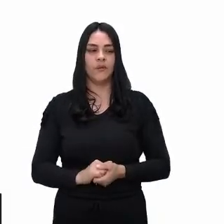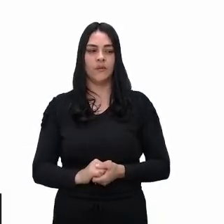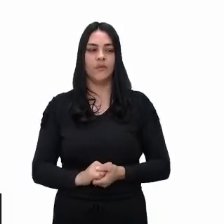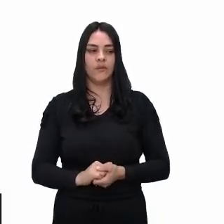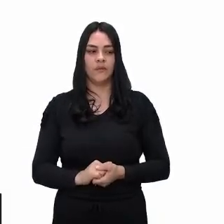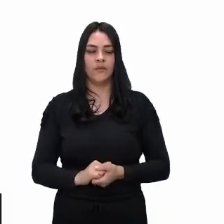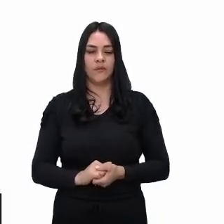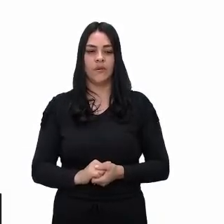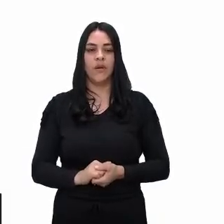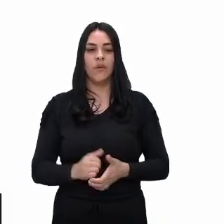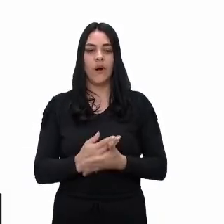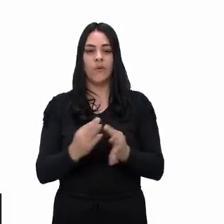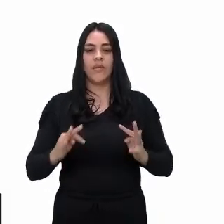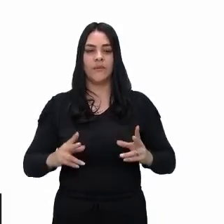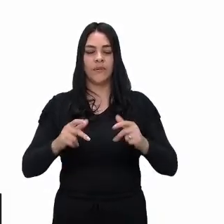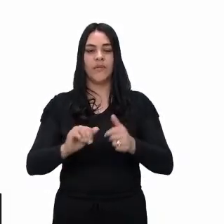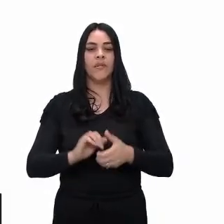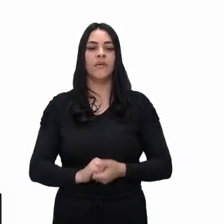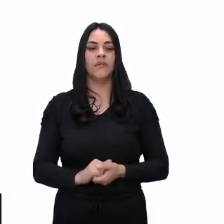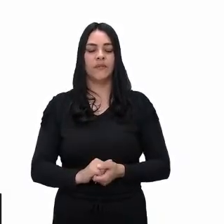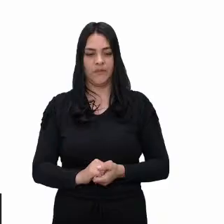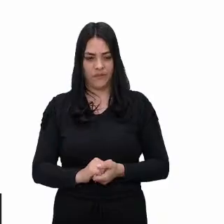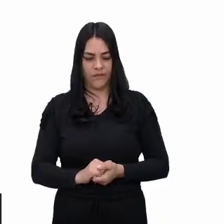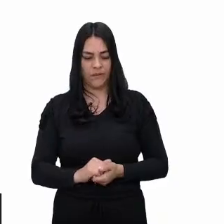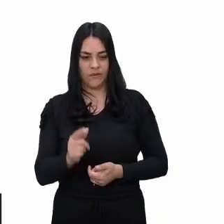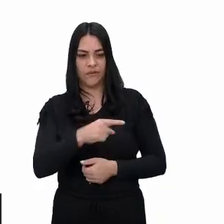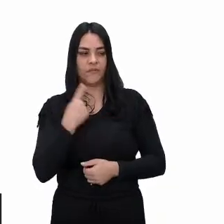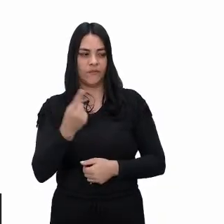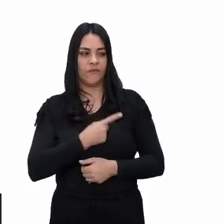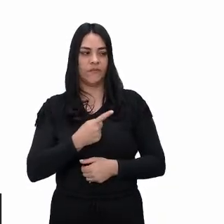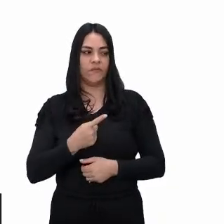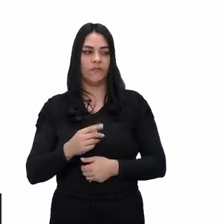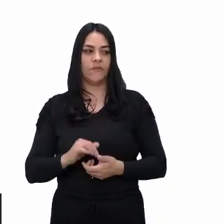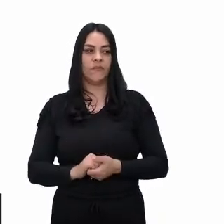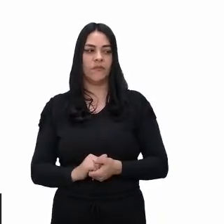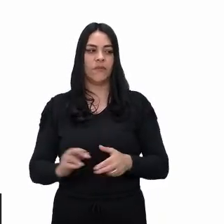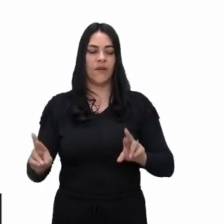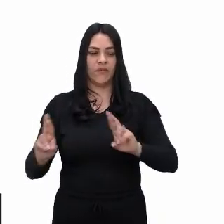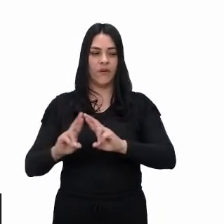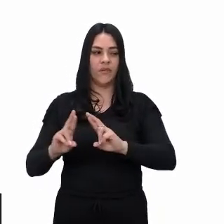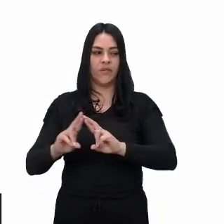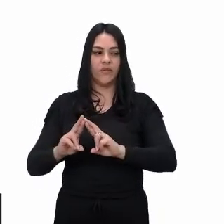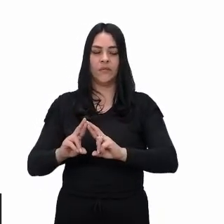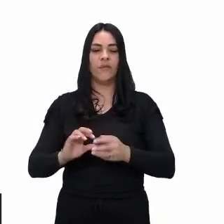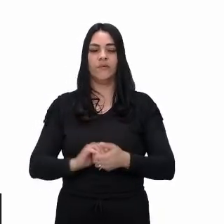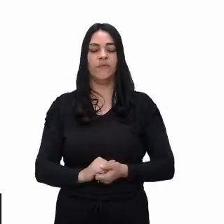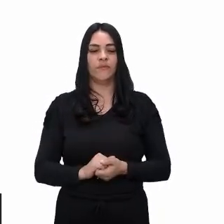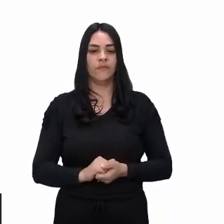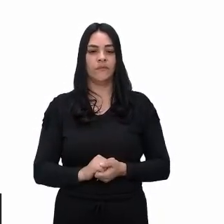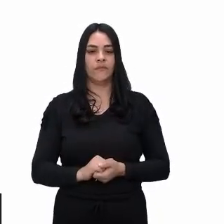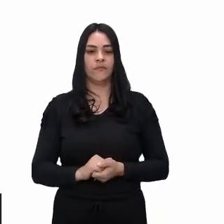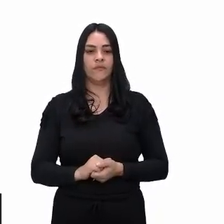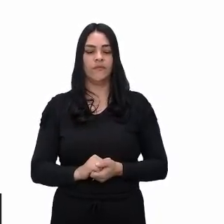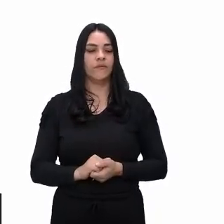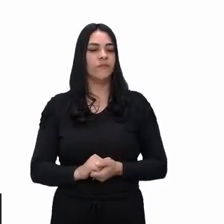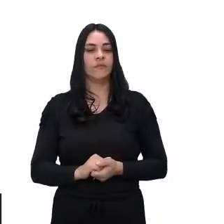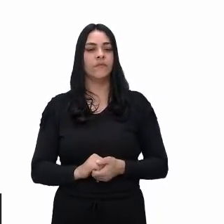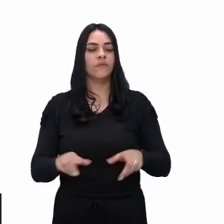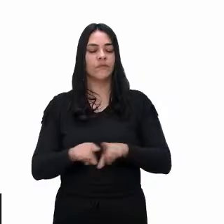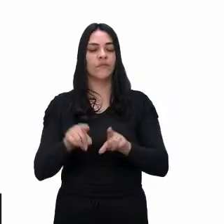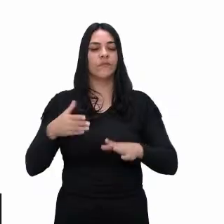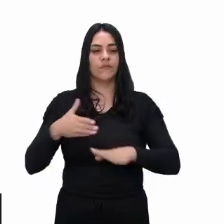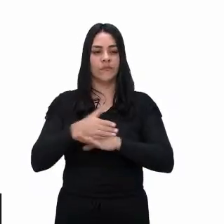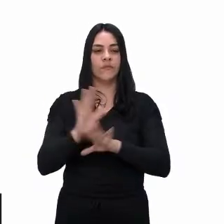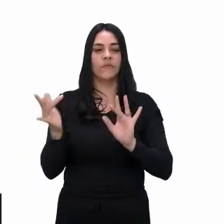aqui, nós tivemos 94% do nosso resíduo destinado de forma correta. Os recicláveis, entramos